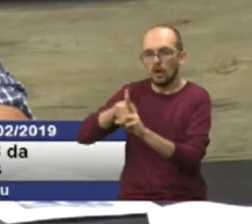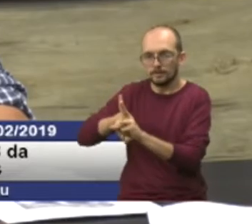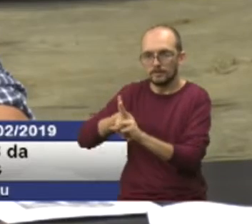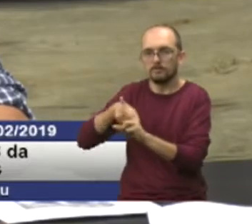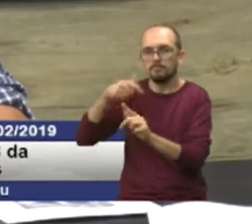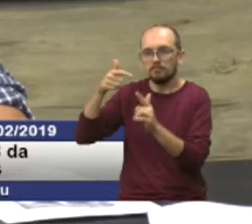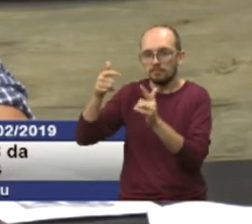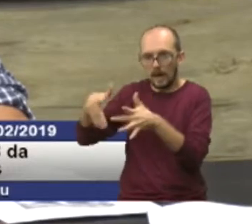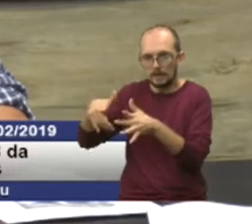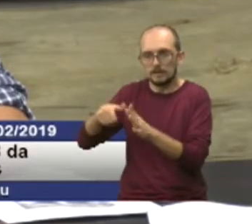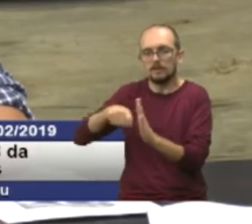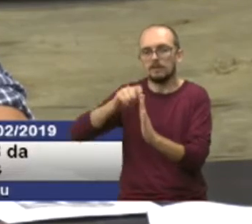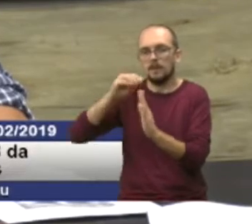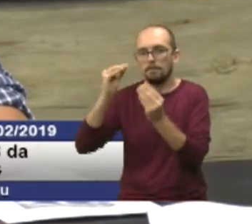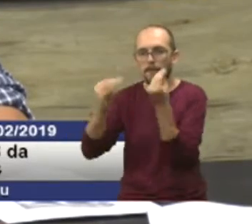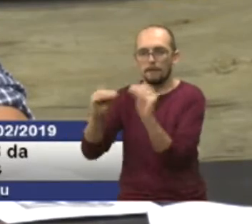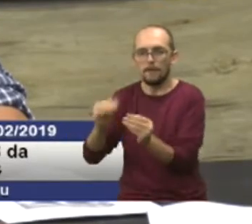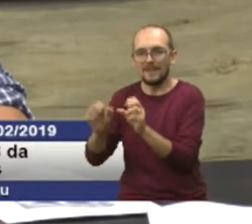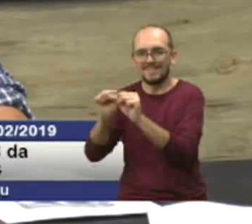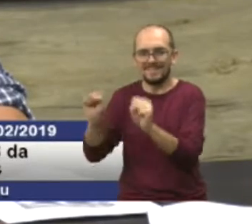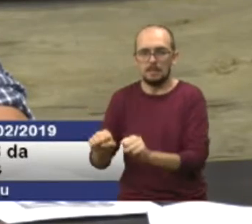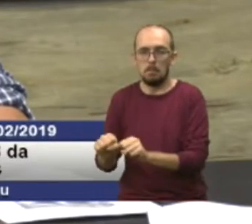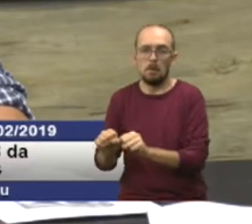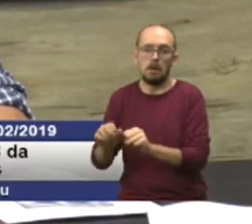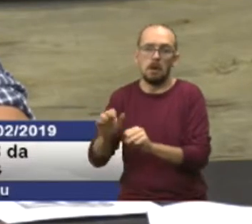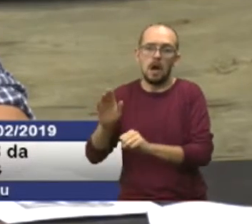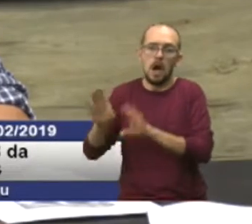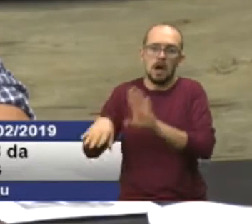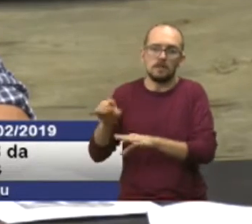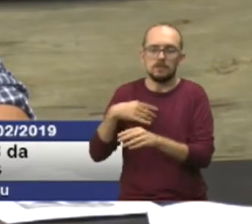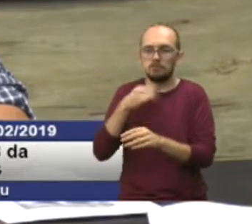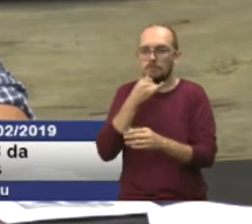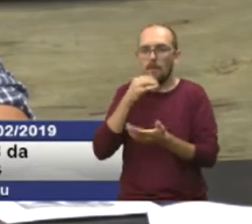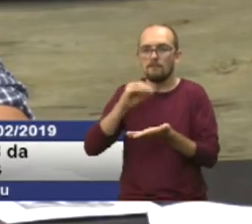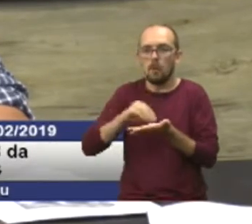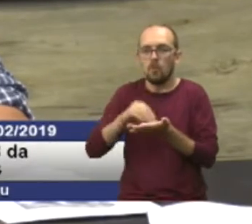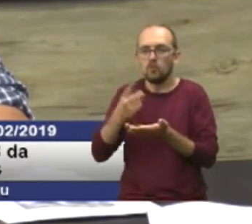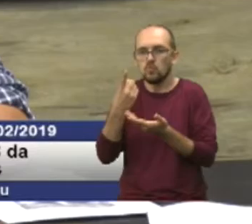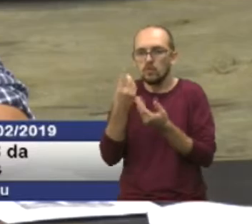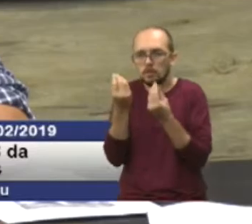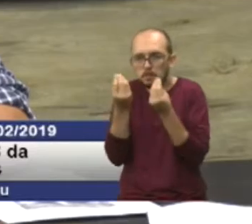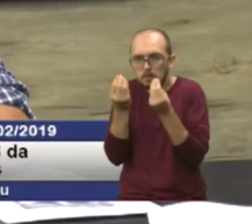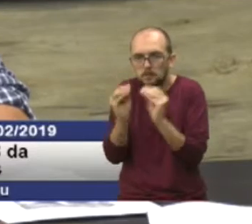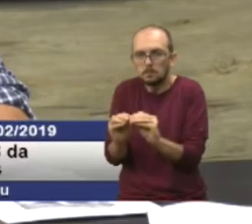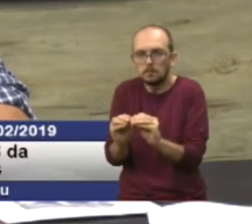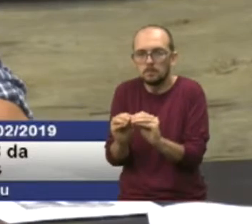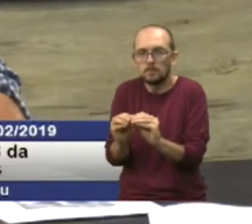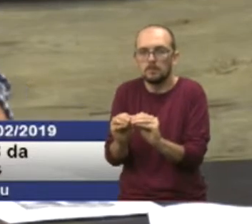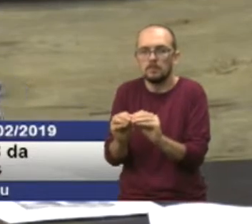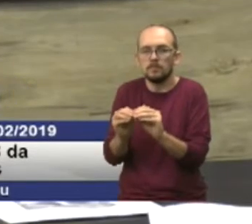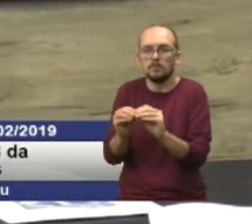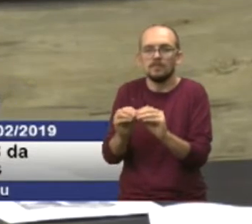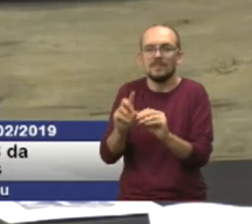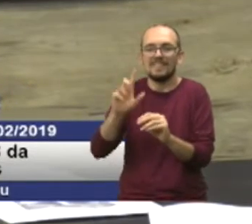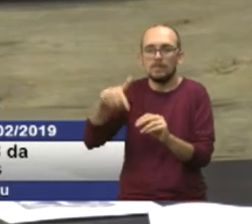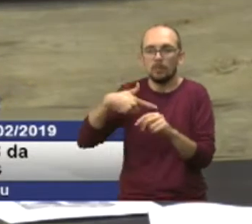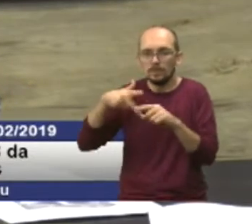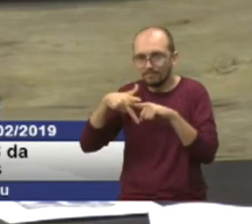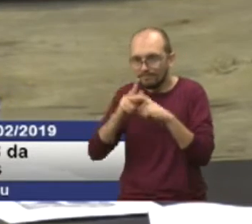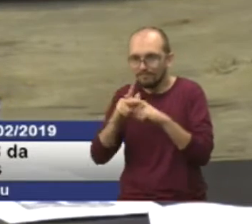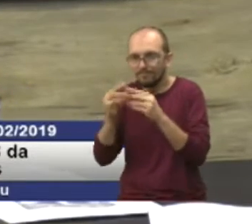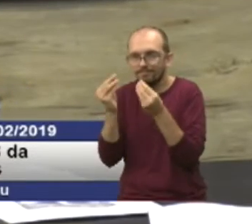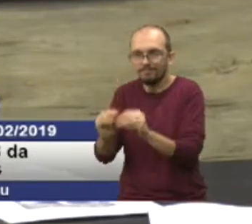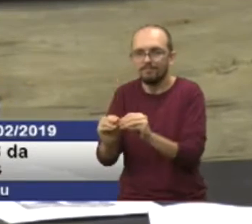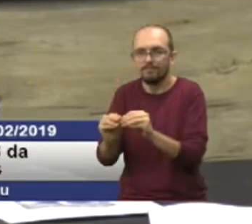por equívoco, lançado no sistema um resultado prévio e depois nós corrigimos